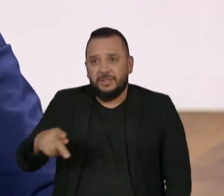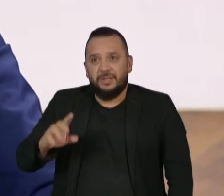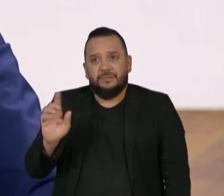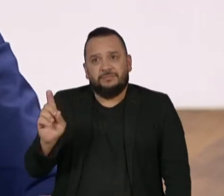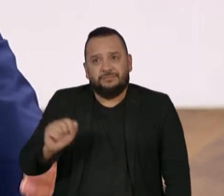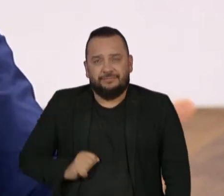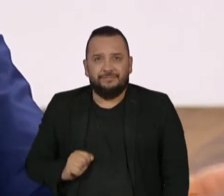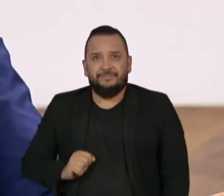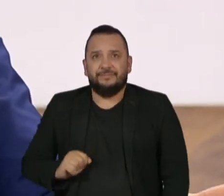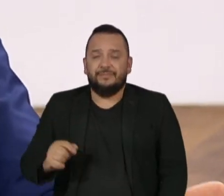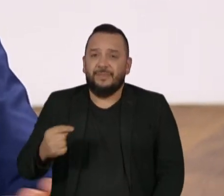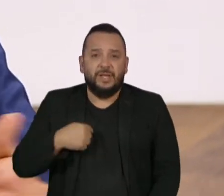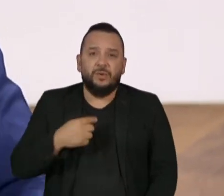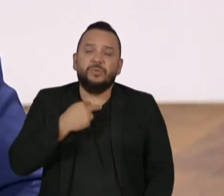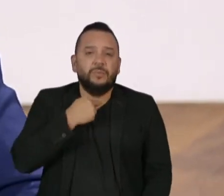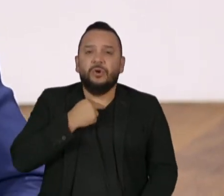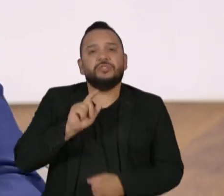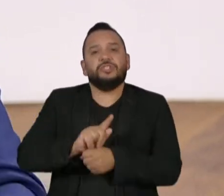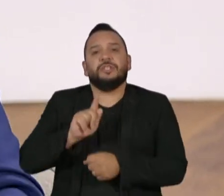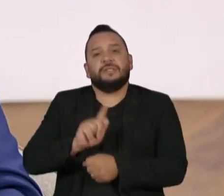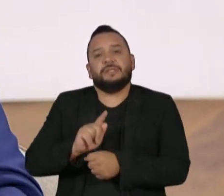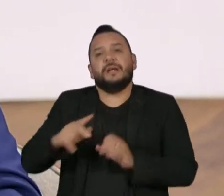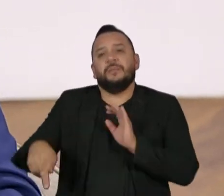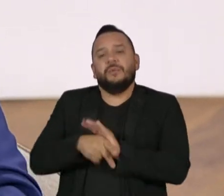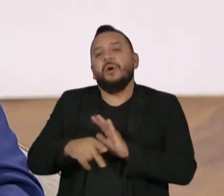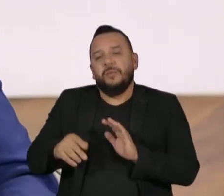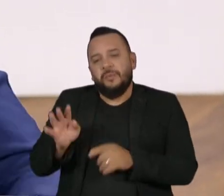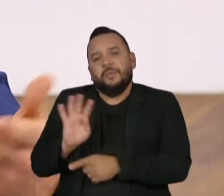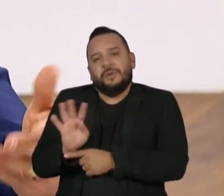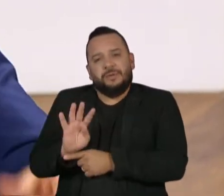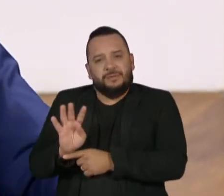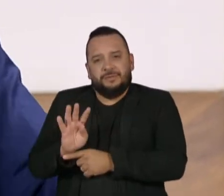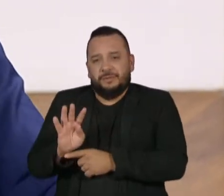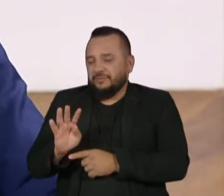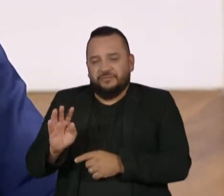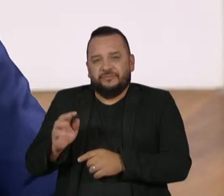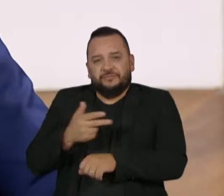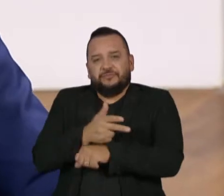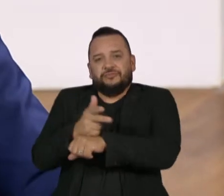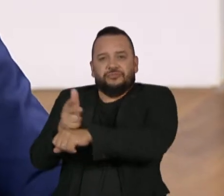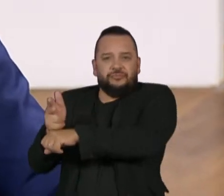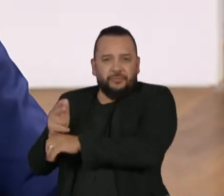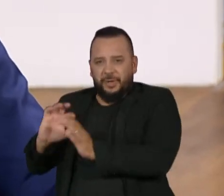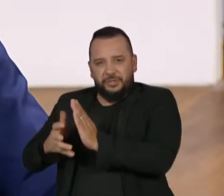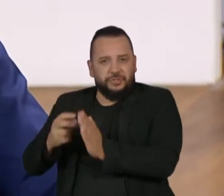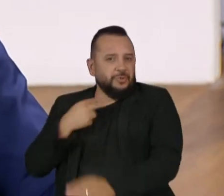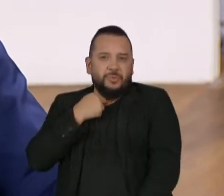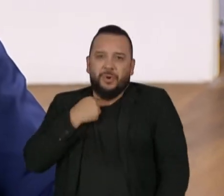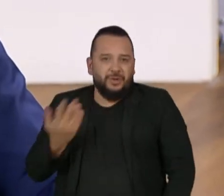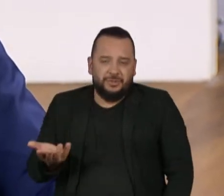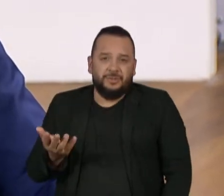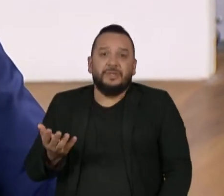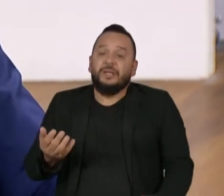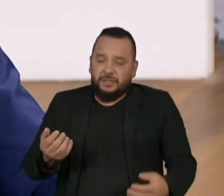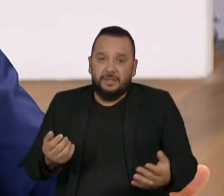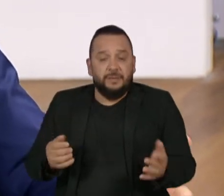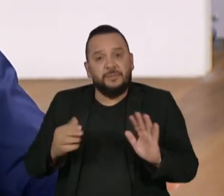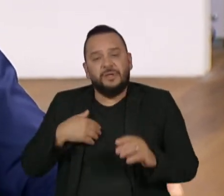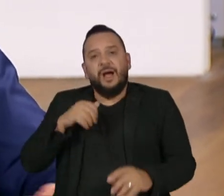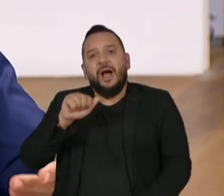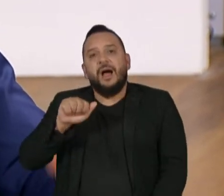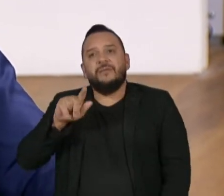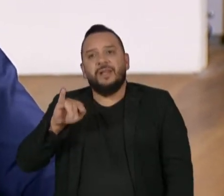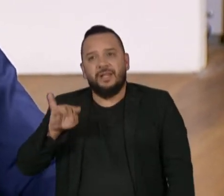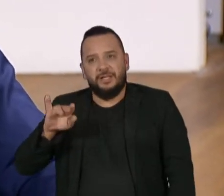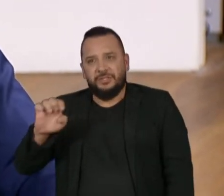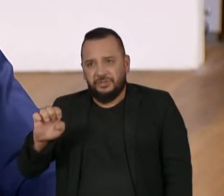fazer uma coisa chamada ingerência. Eu sendo prefeito, eu que estou no comando, certo? Uhum. Sobre o Avalanche, você acabou de falar que ele tem ligação com o PCC, eu queria saber por que